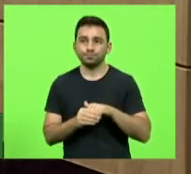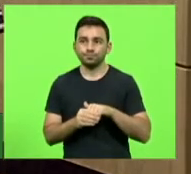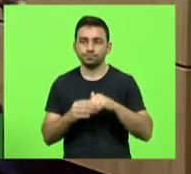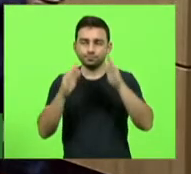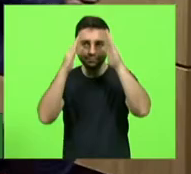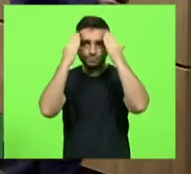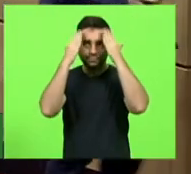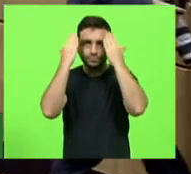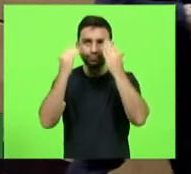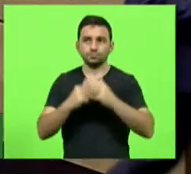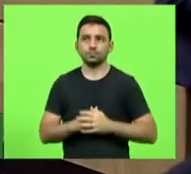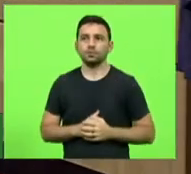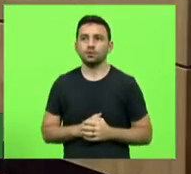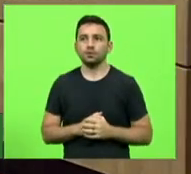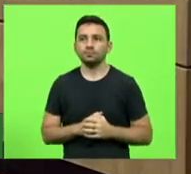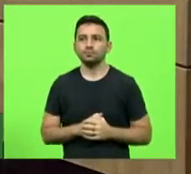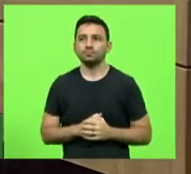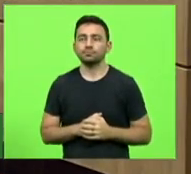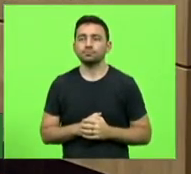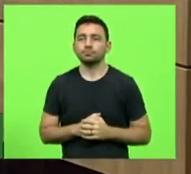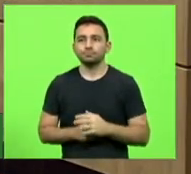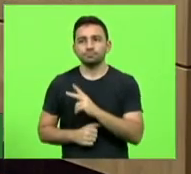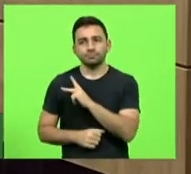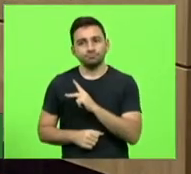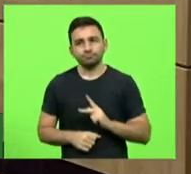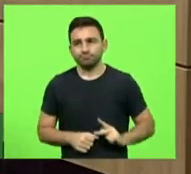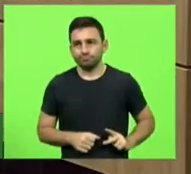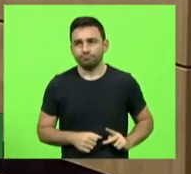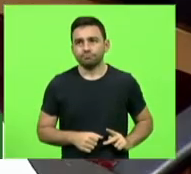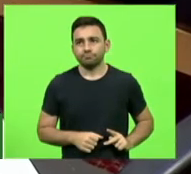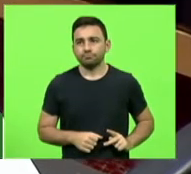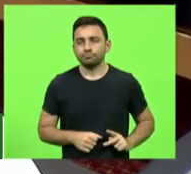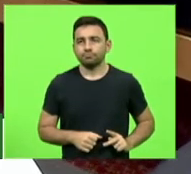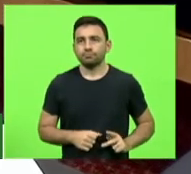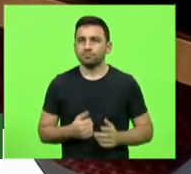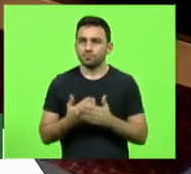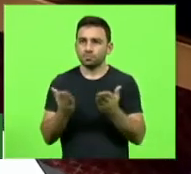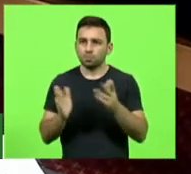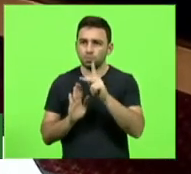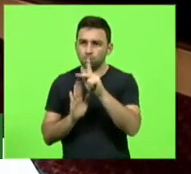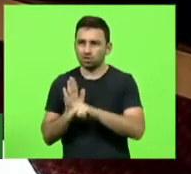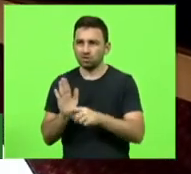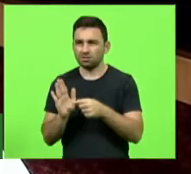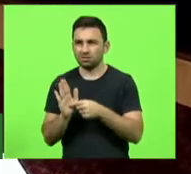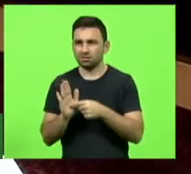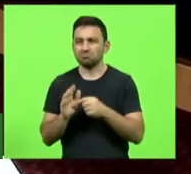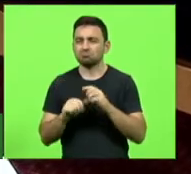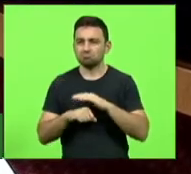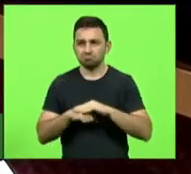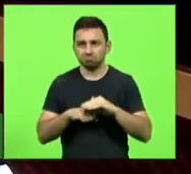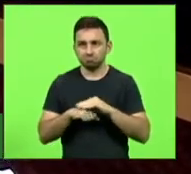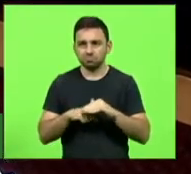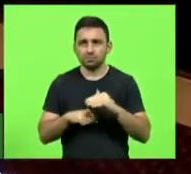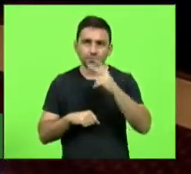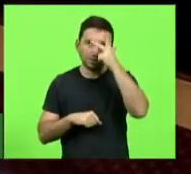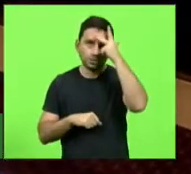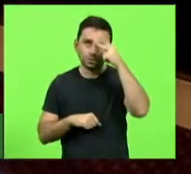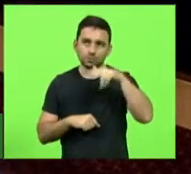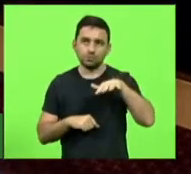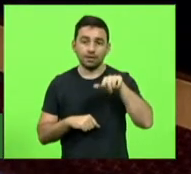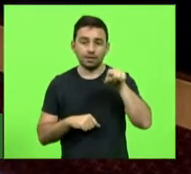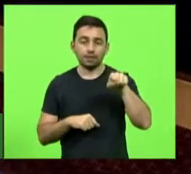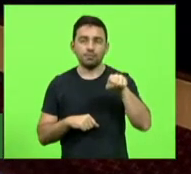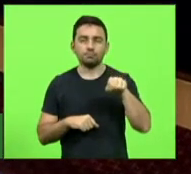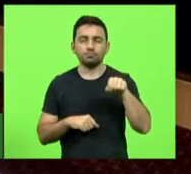Schaefer. Presidente, tendo em vista que o projeto tem o maior carinho à pessoa do deputado Márcio